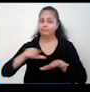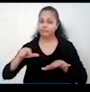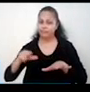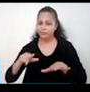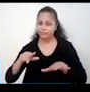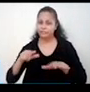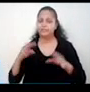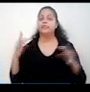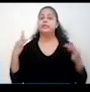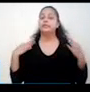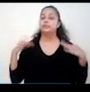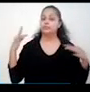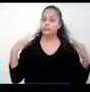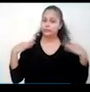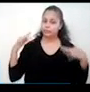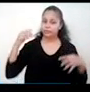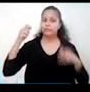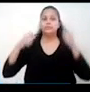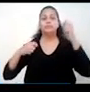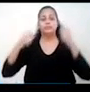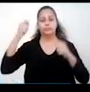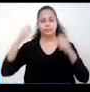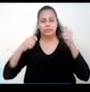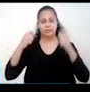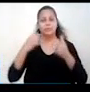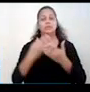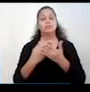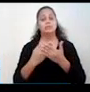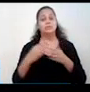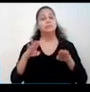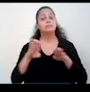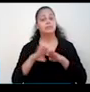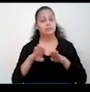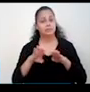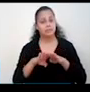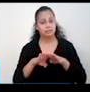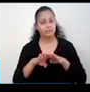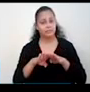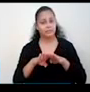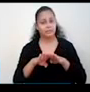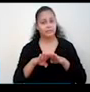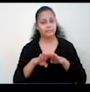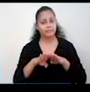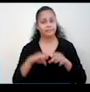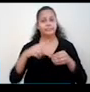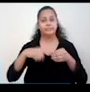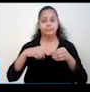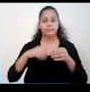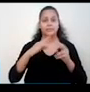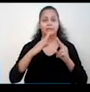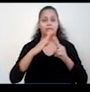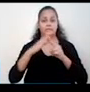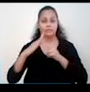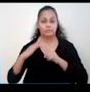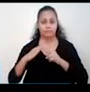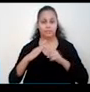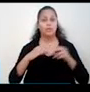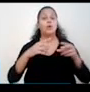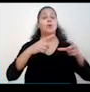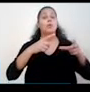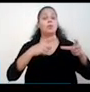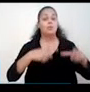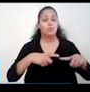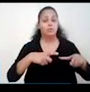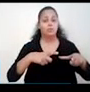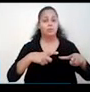com função comercial, industrial. E nós estudamos também o sítio urbano, né, que ele está relacionado aí mais com a